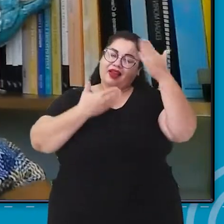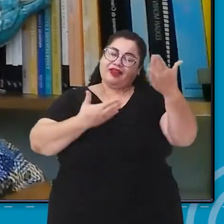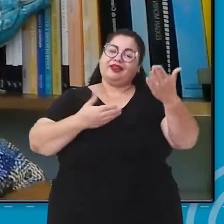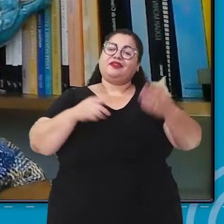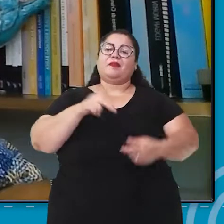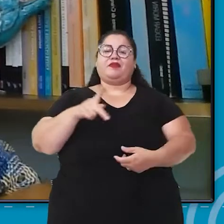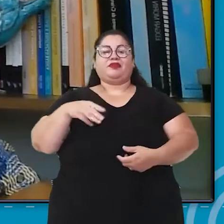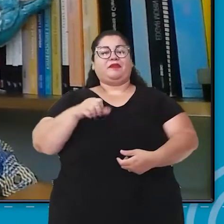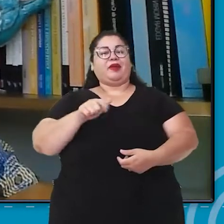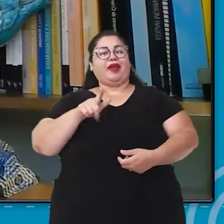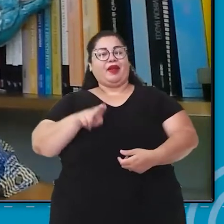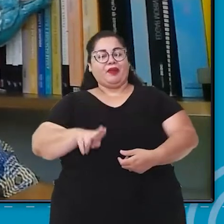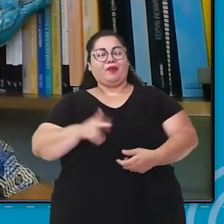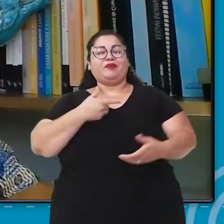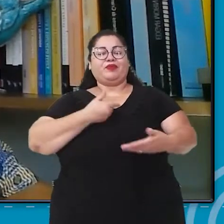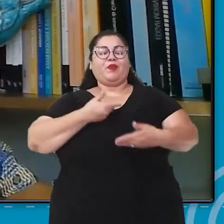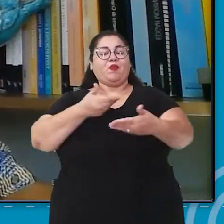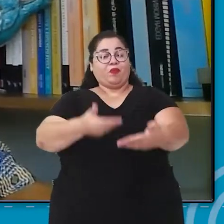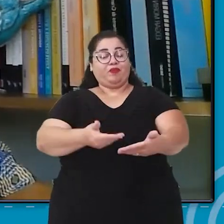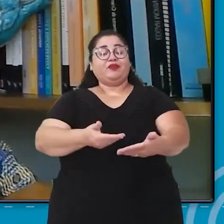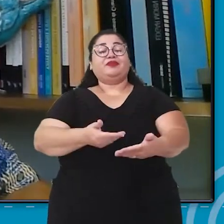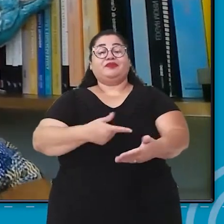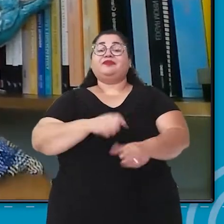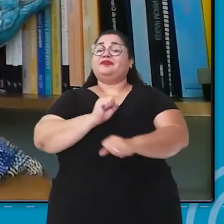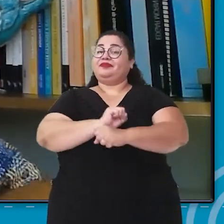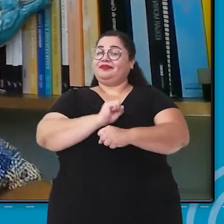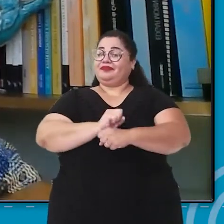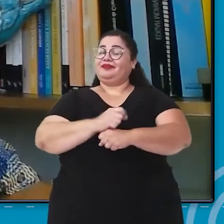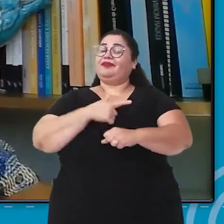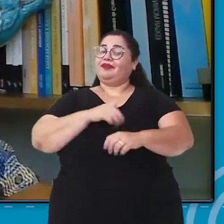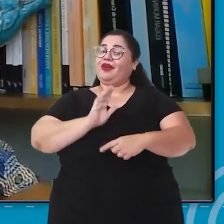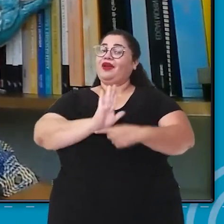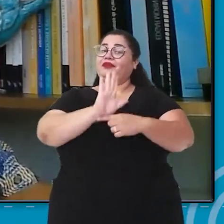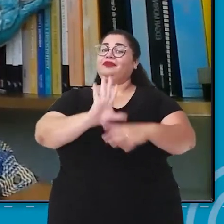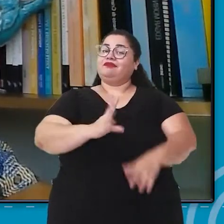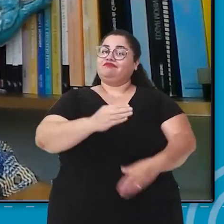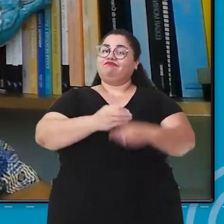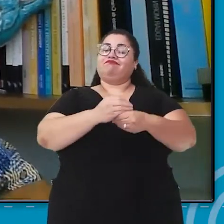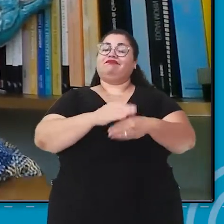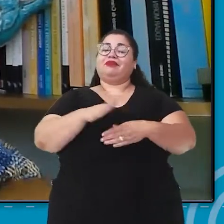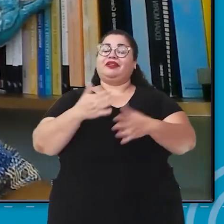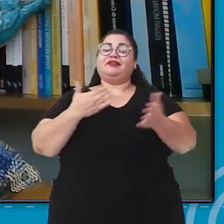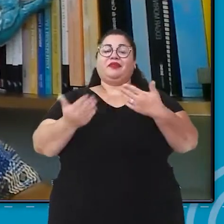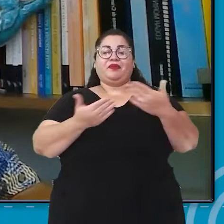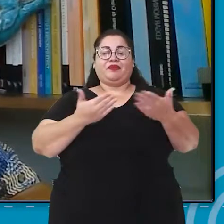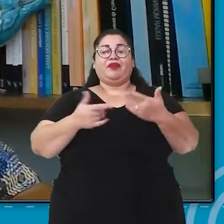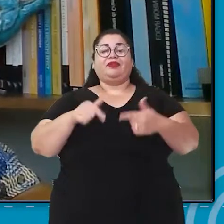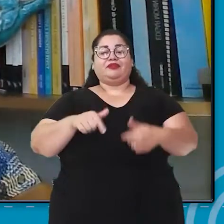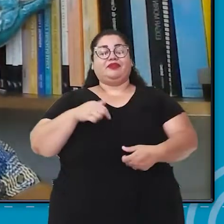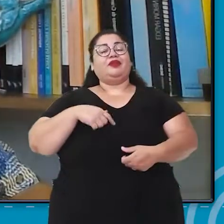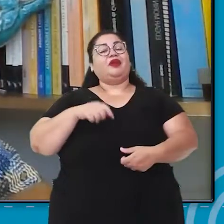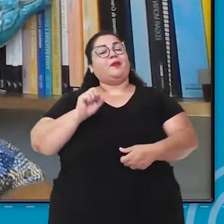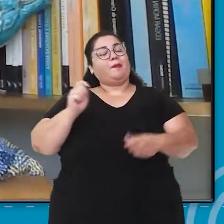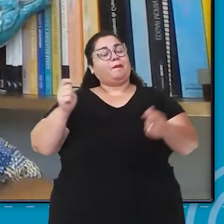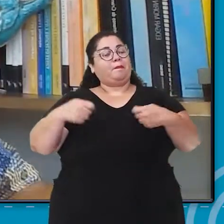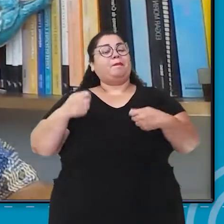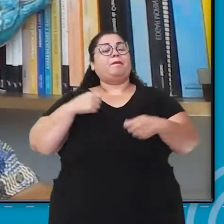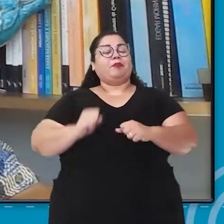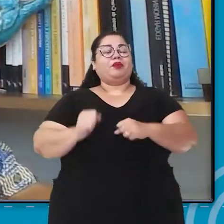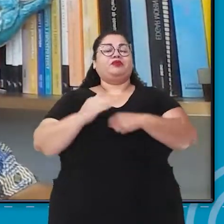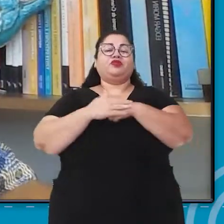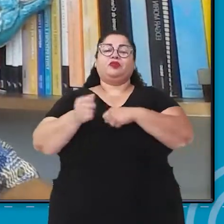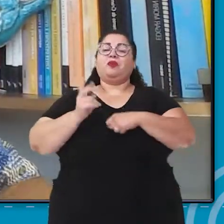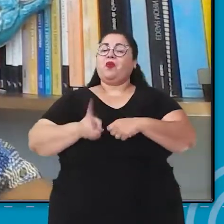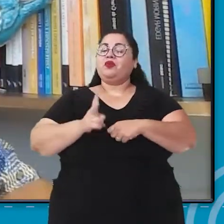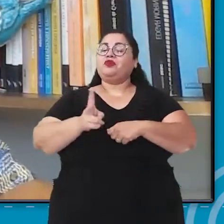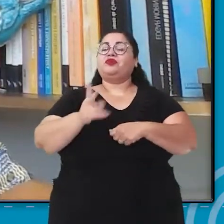Agradeço aqui, professora Malu, esse convite. Espero ter contribuído com essa conversa e estou